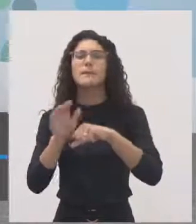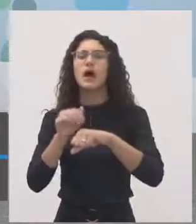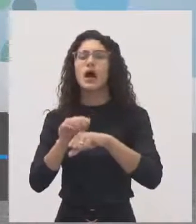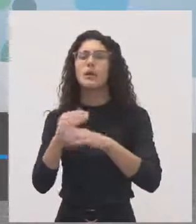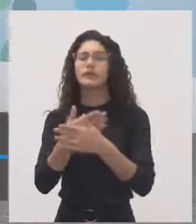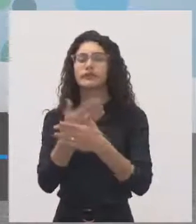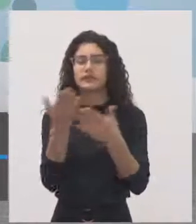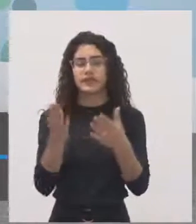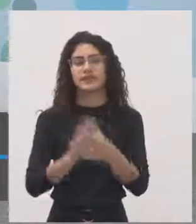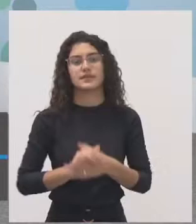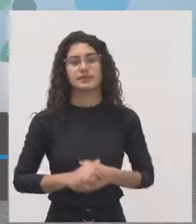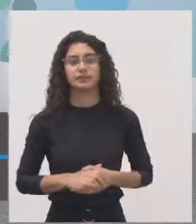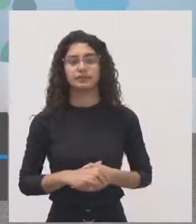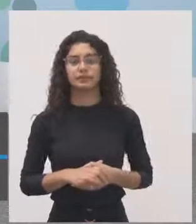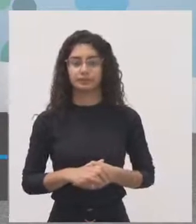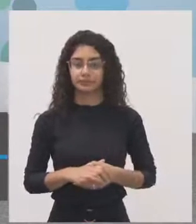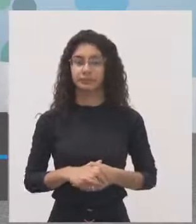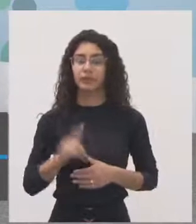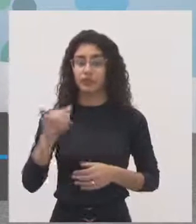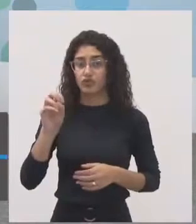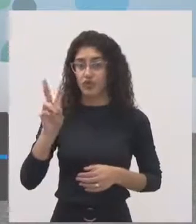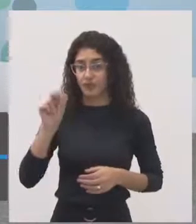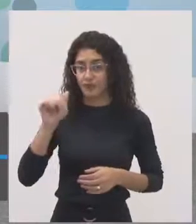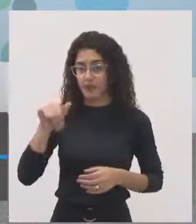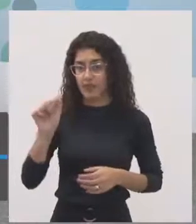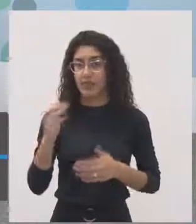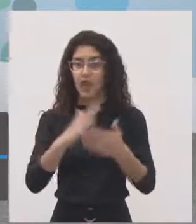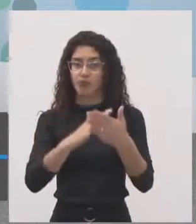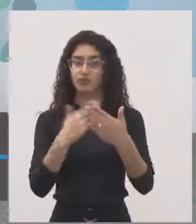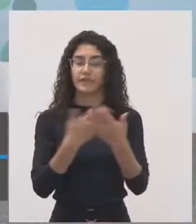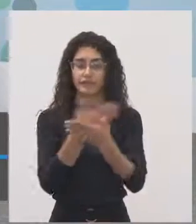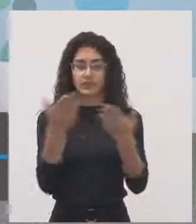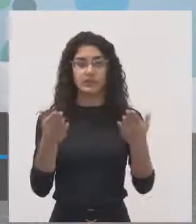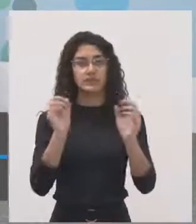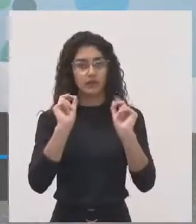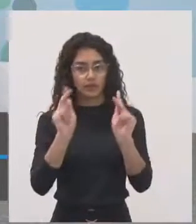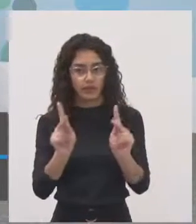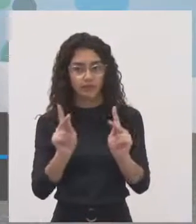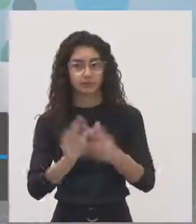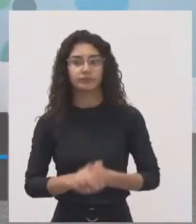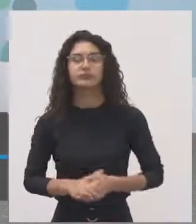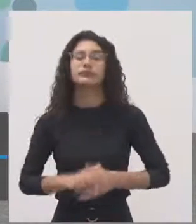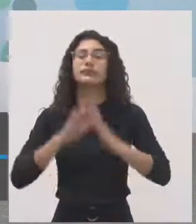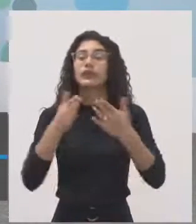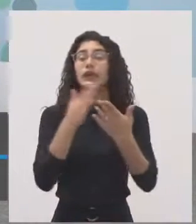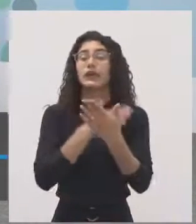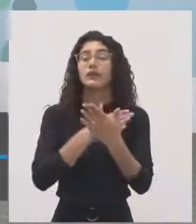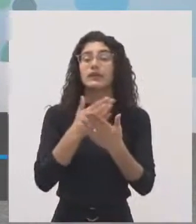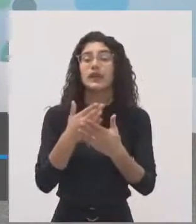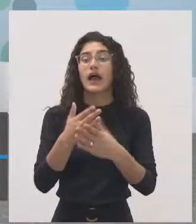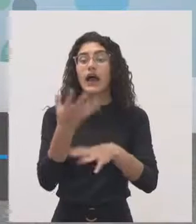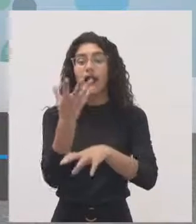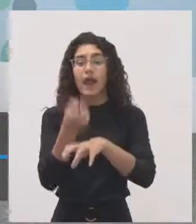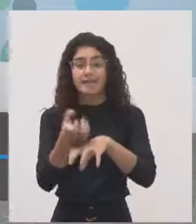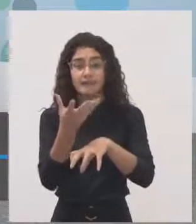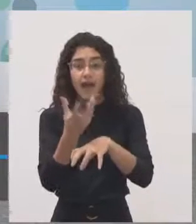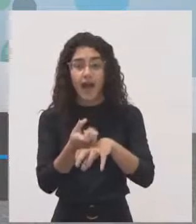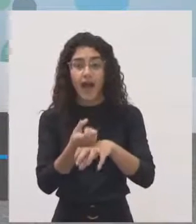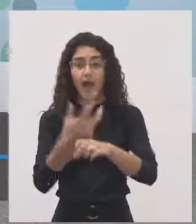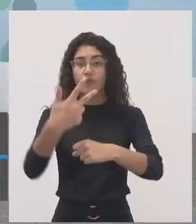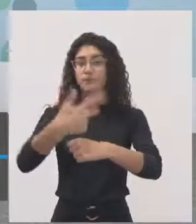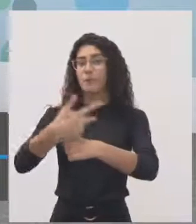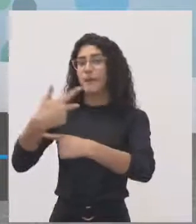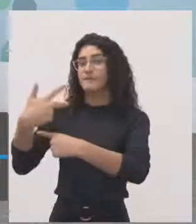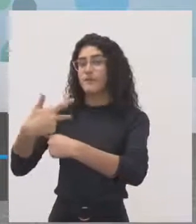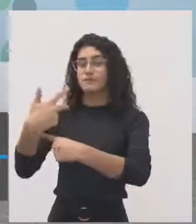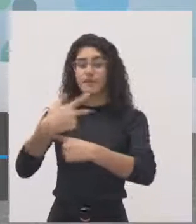as aflições pro Giovanni resolver, e aí ele retorna pra gente, tá bom? E agora eu vou ter que começar a gravar vídeos de Reaper também, né? Também. Porque não